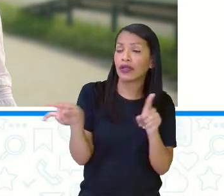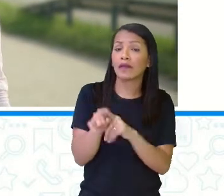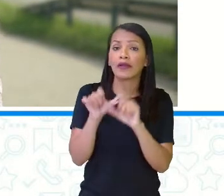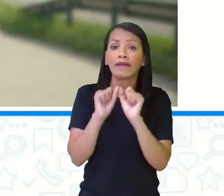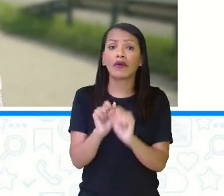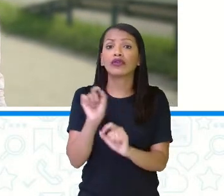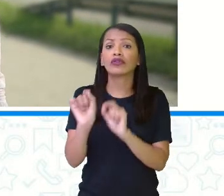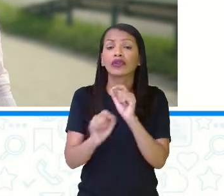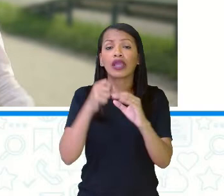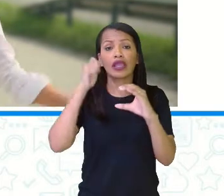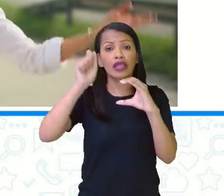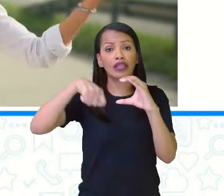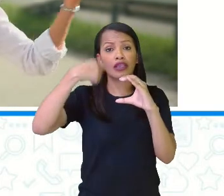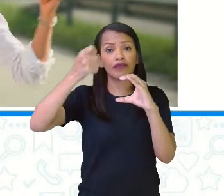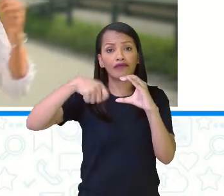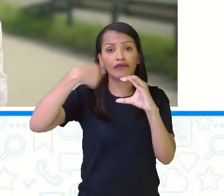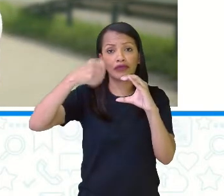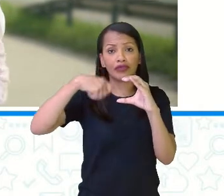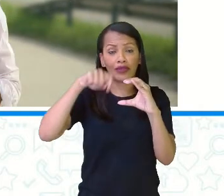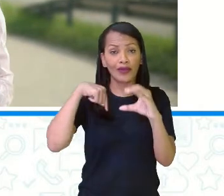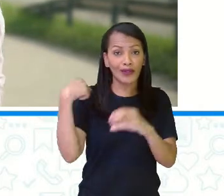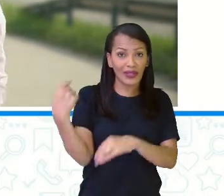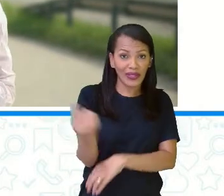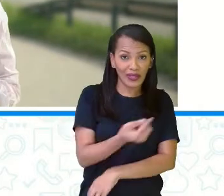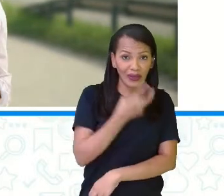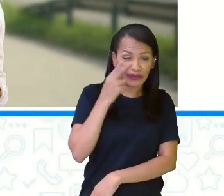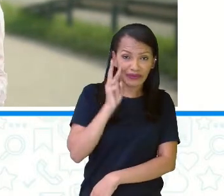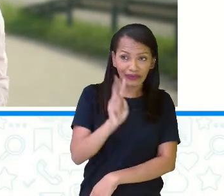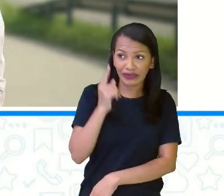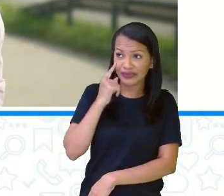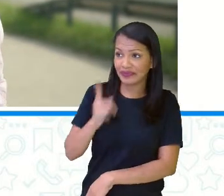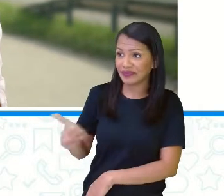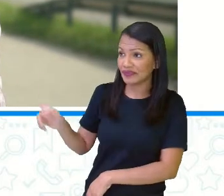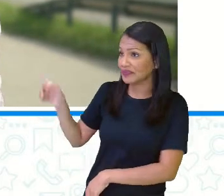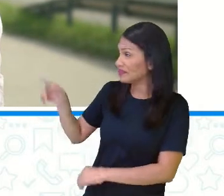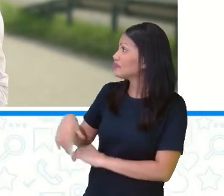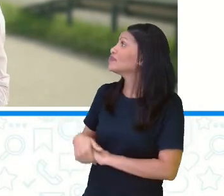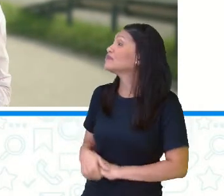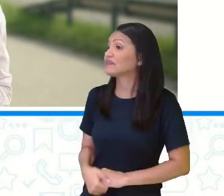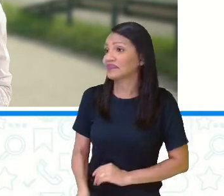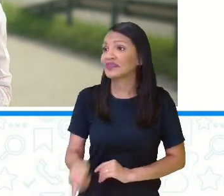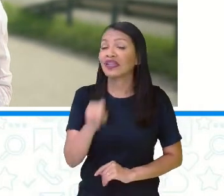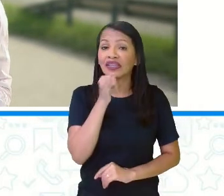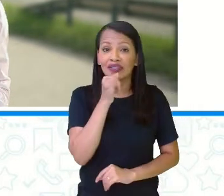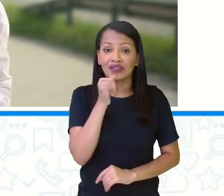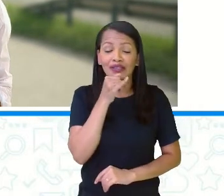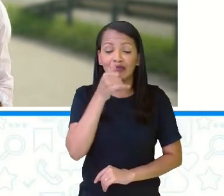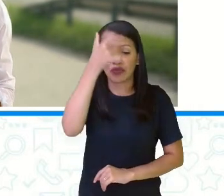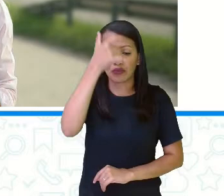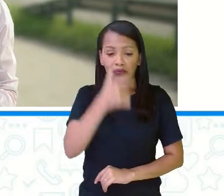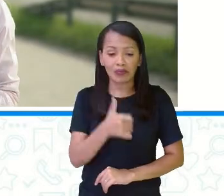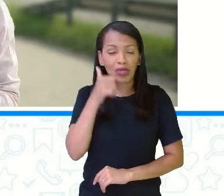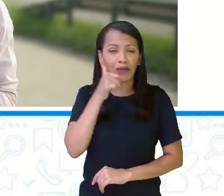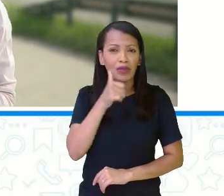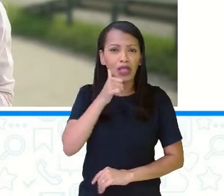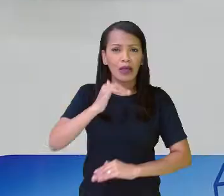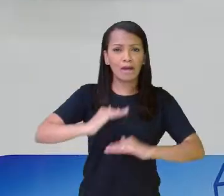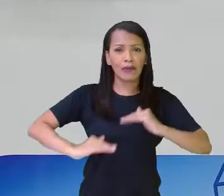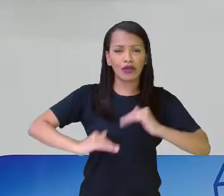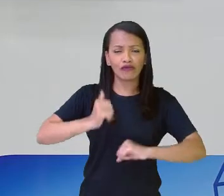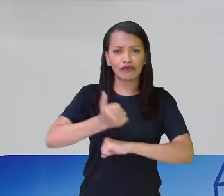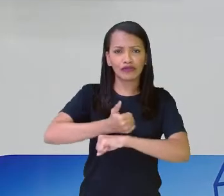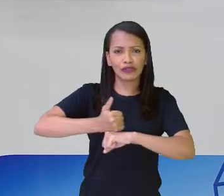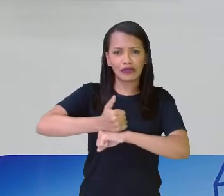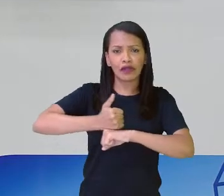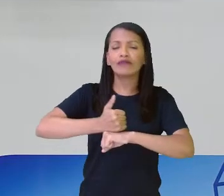vídeo, que é o que geralmente nós assistimos, aí como está exemplificado aí por essa repórter, dando aí o que ela investigou, o